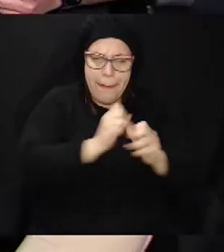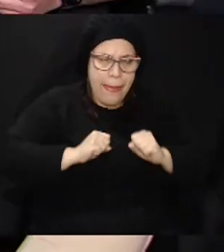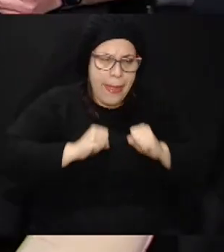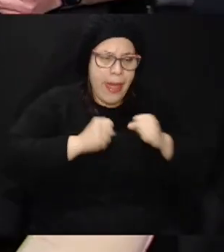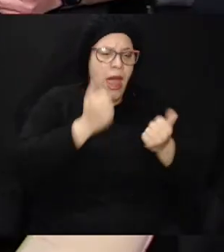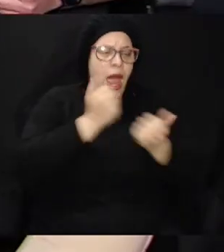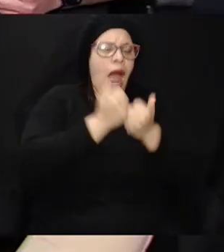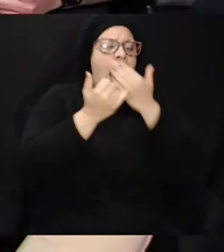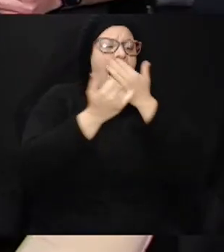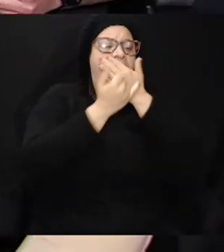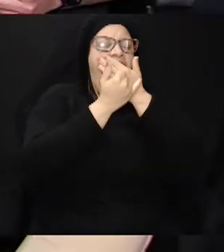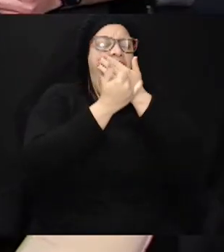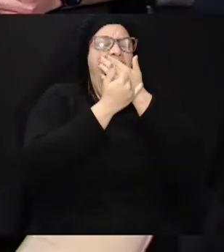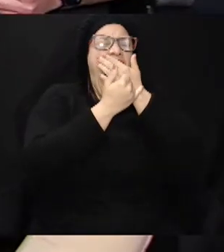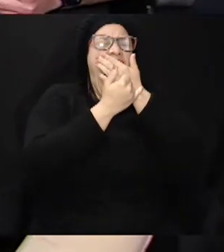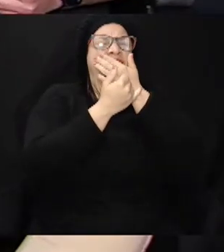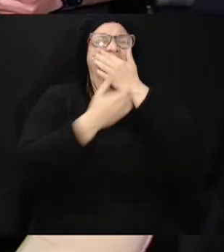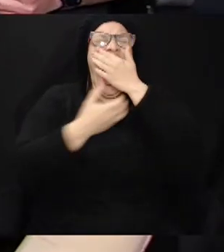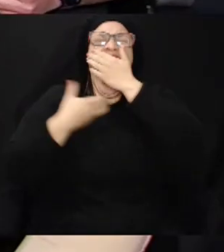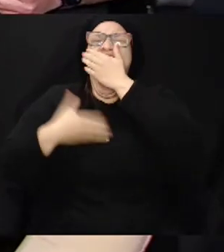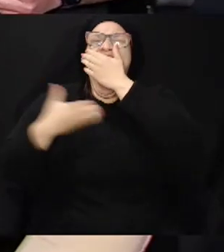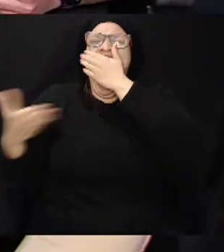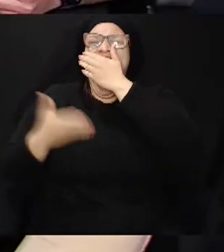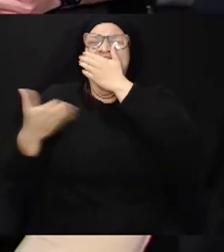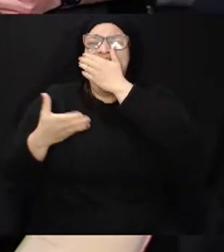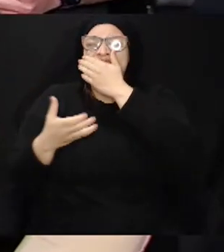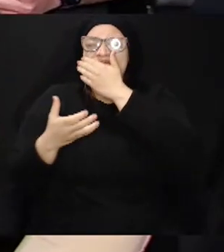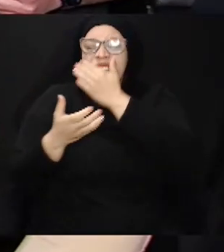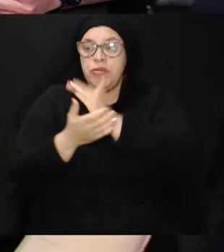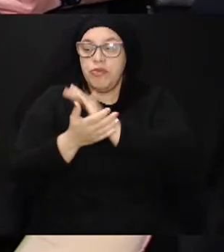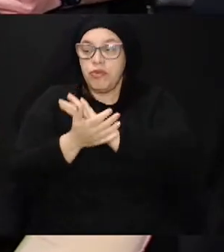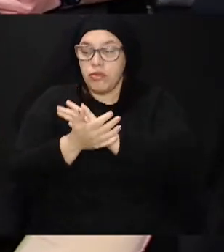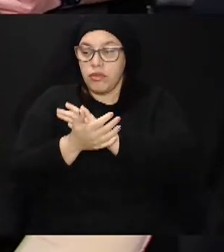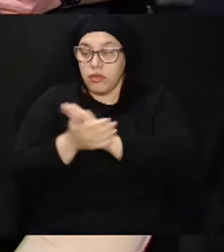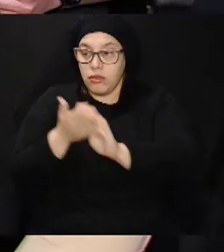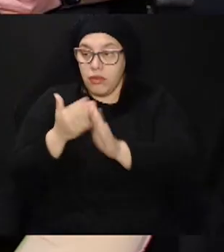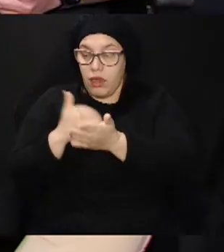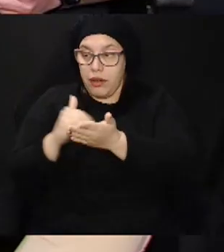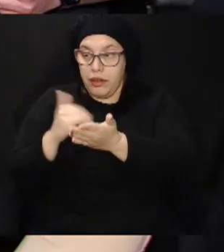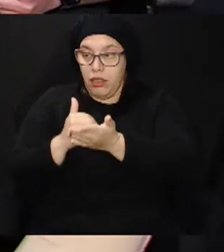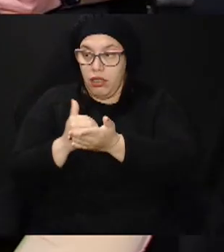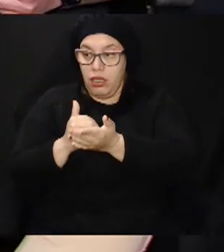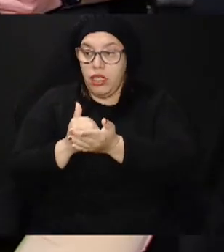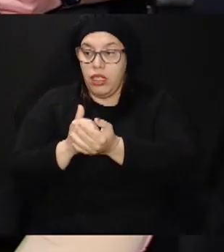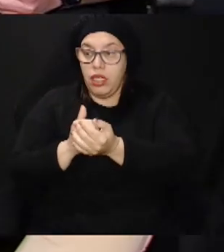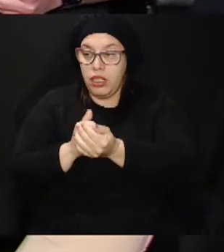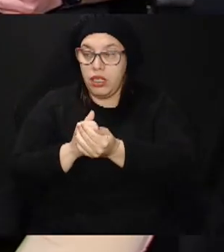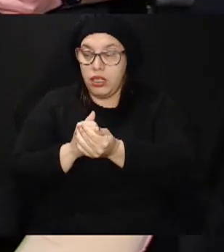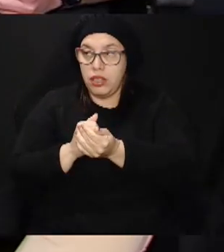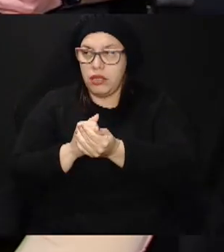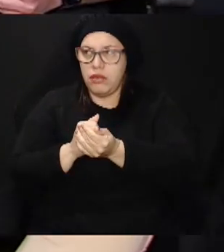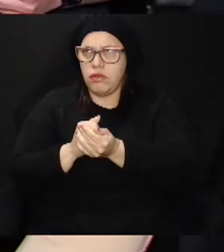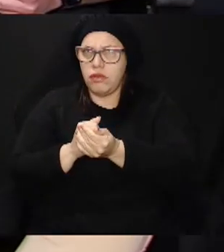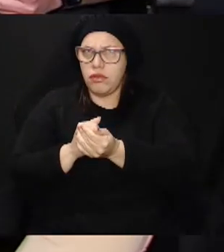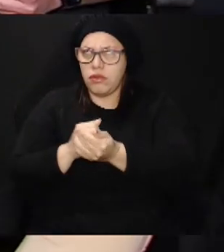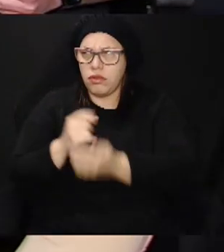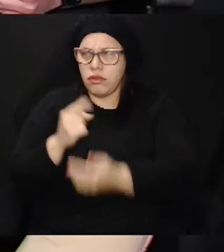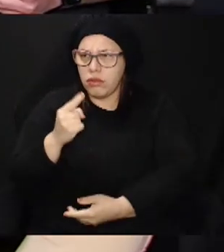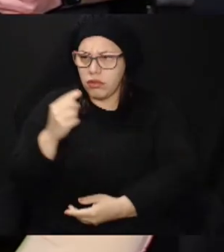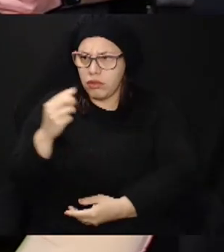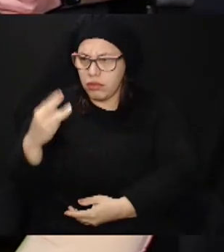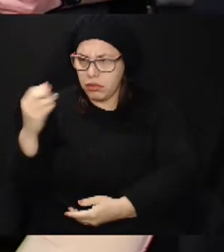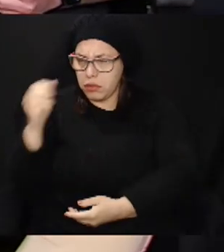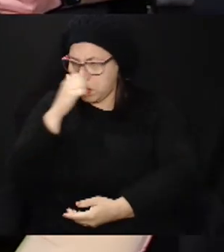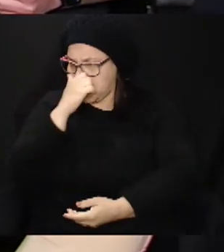E o Carmo, a área de saúde também foi contemplada, né? A secretaria foi contemplada com R$ 733 mil para a contratação de pessoas